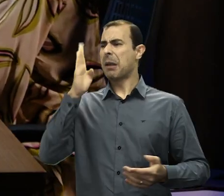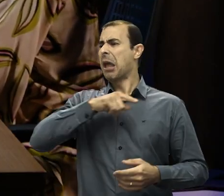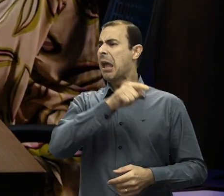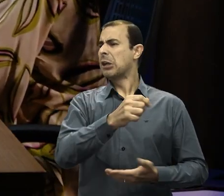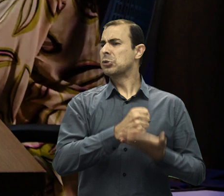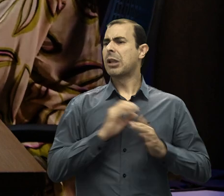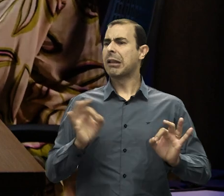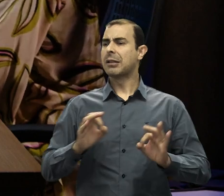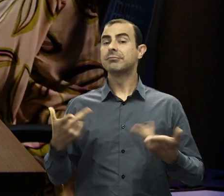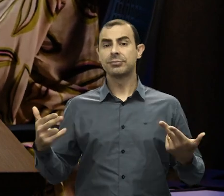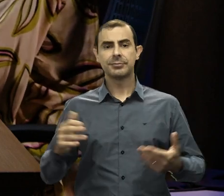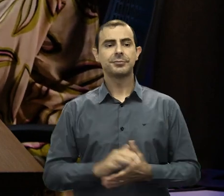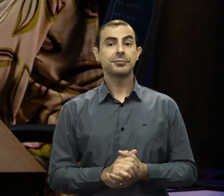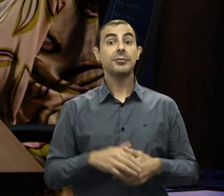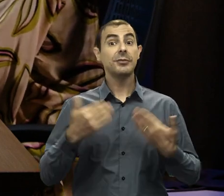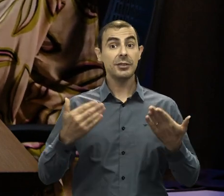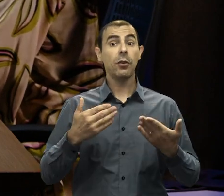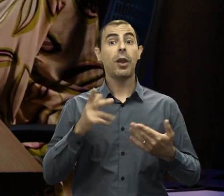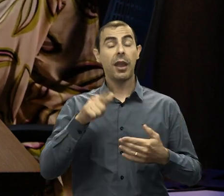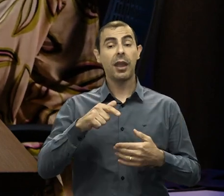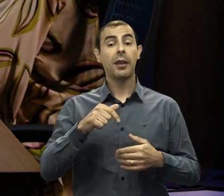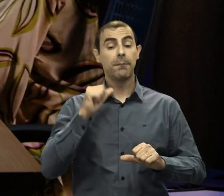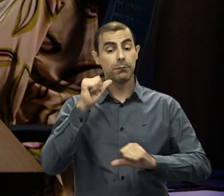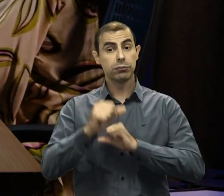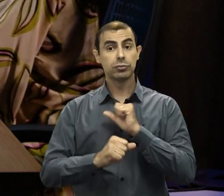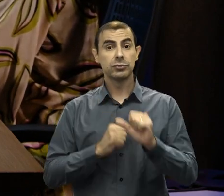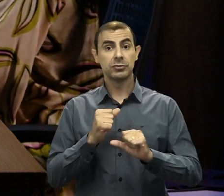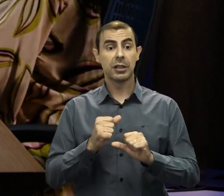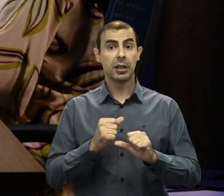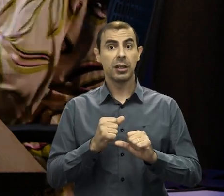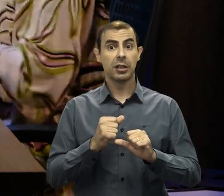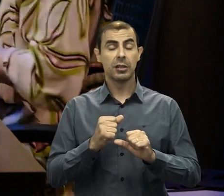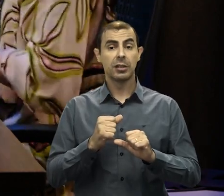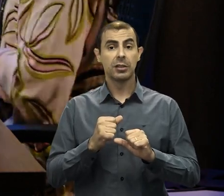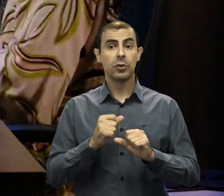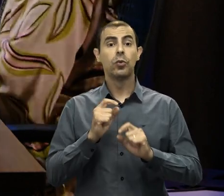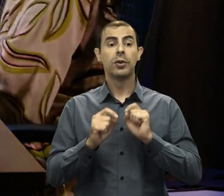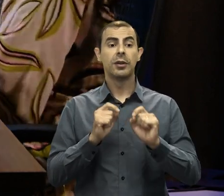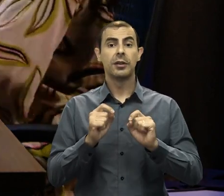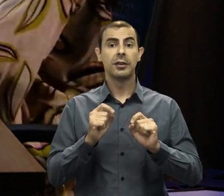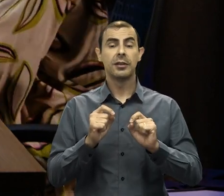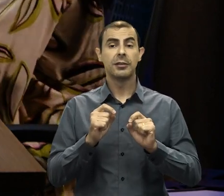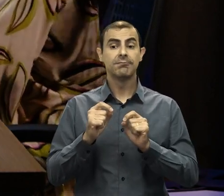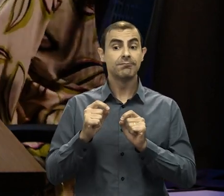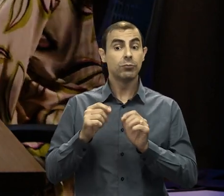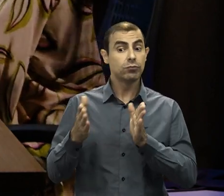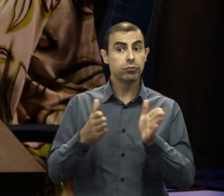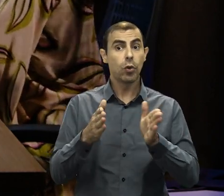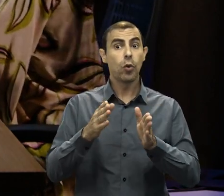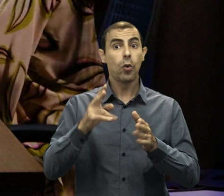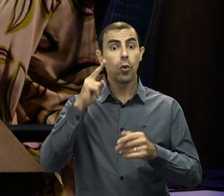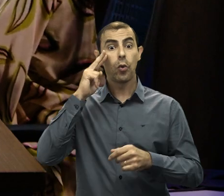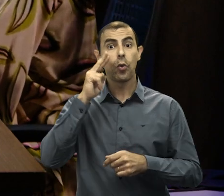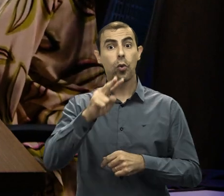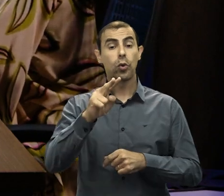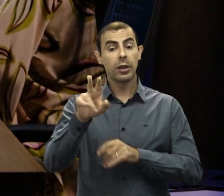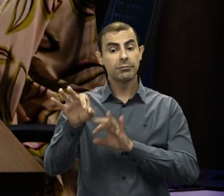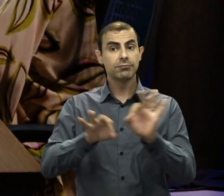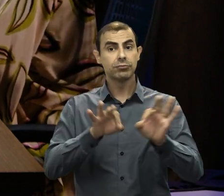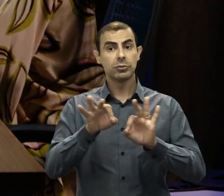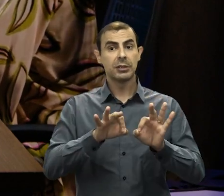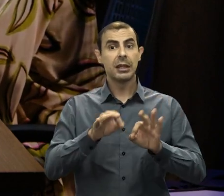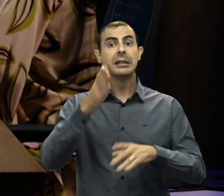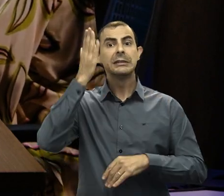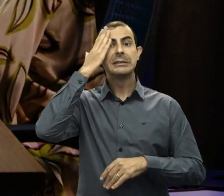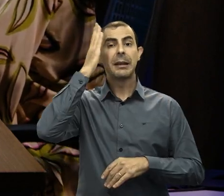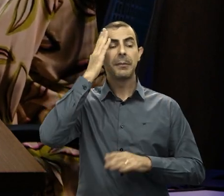sabe? Aquele negócio. Então, mudar isso, essa concepção e partir para esse olhar de organização, de eu saber